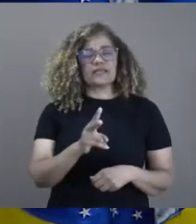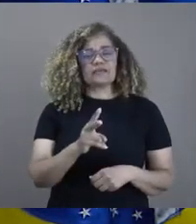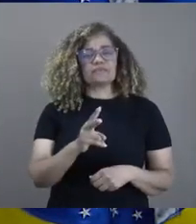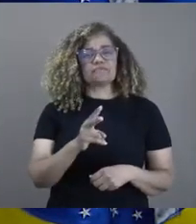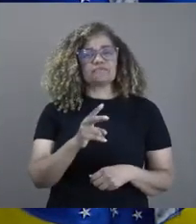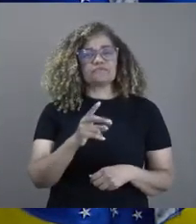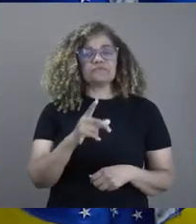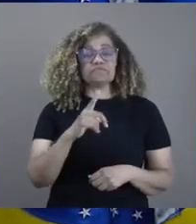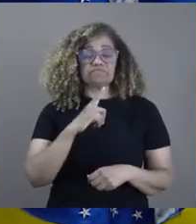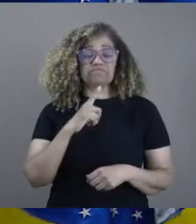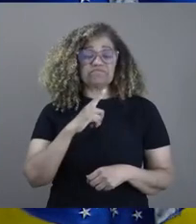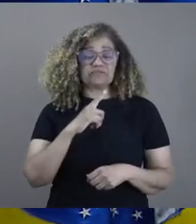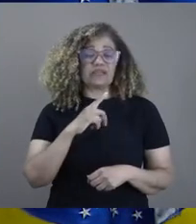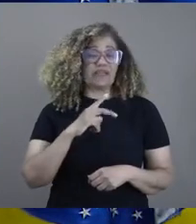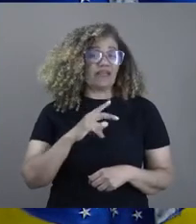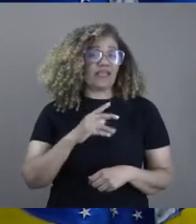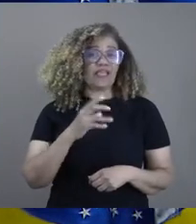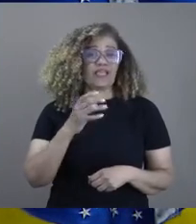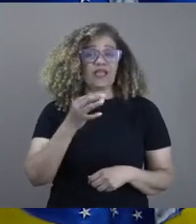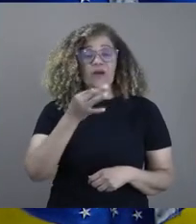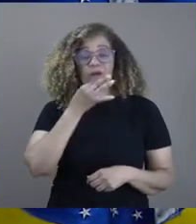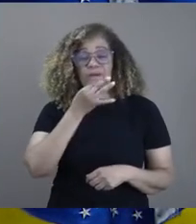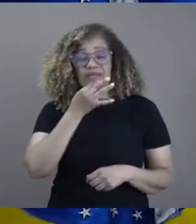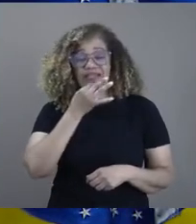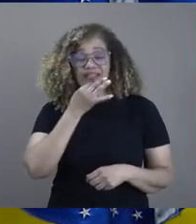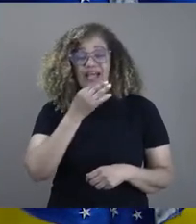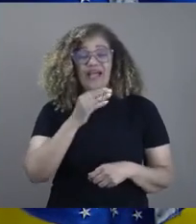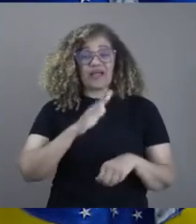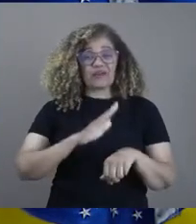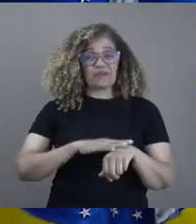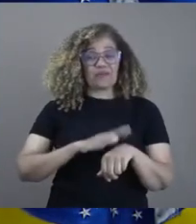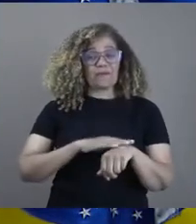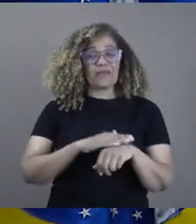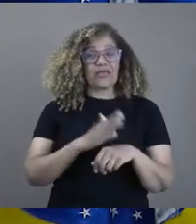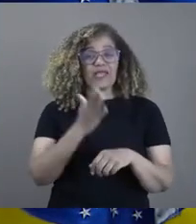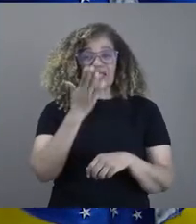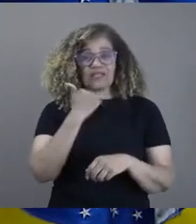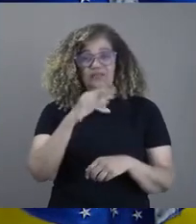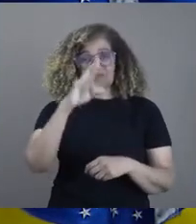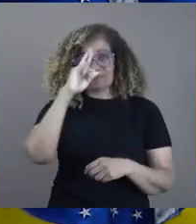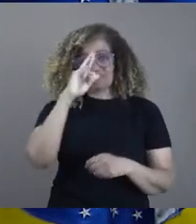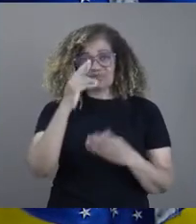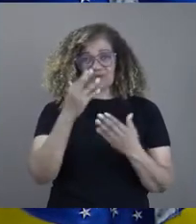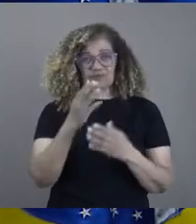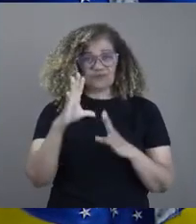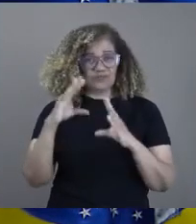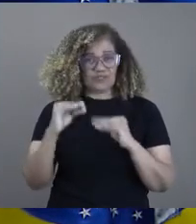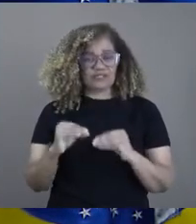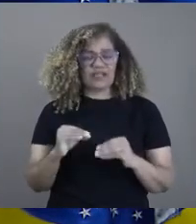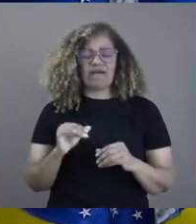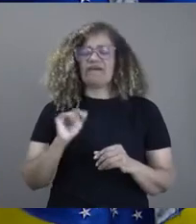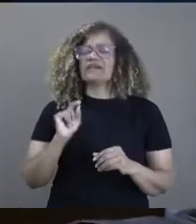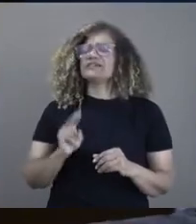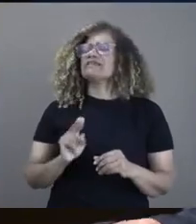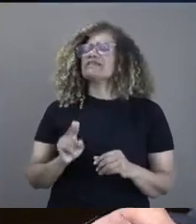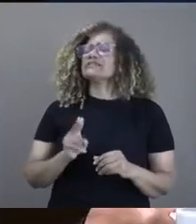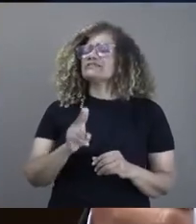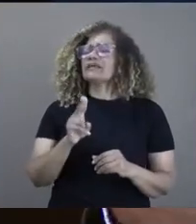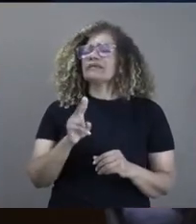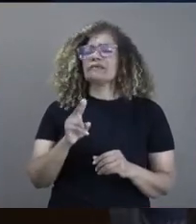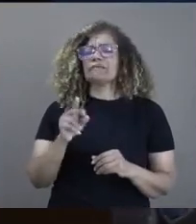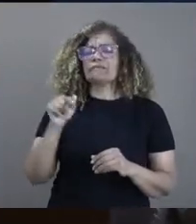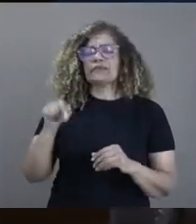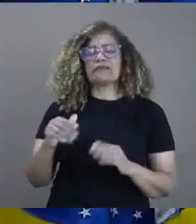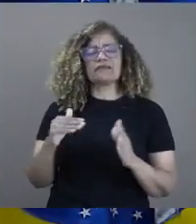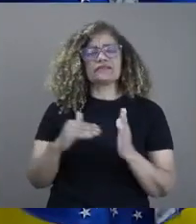de comentários em jantares Cajuru no começo da sessão quem sempre está lá eu faço